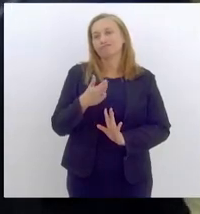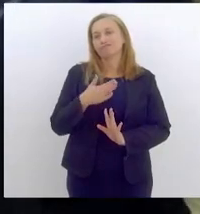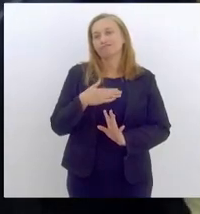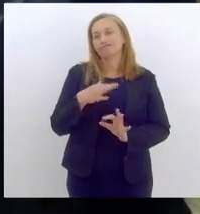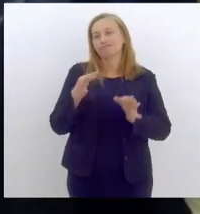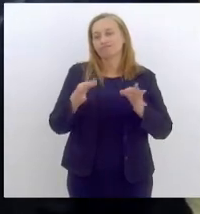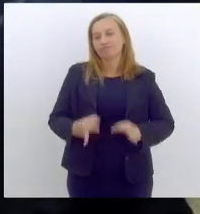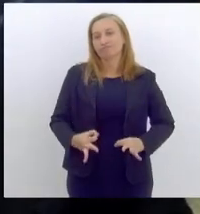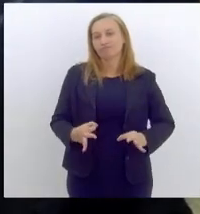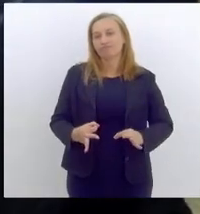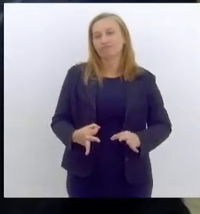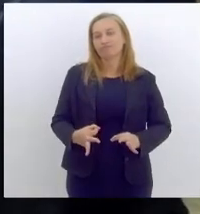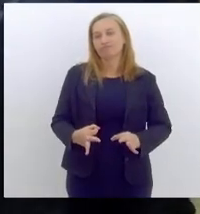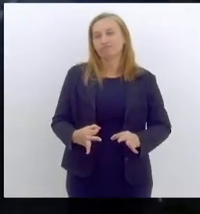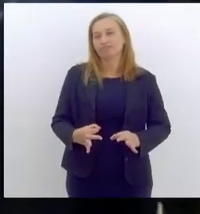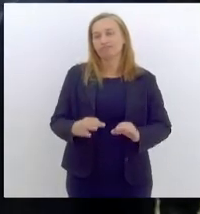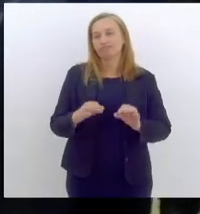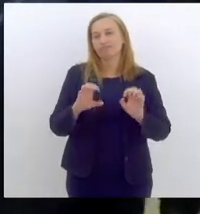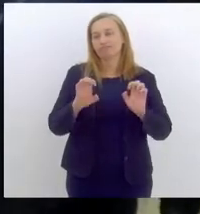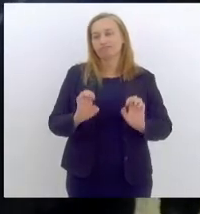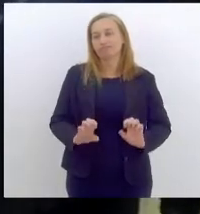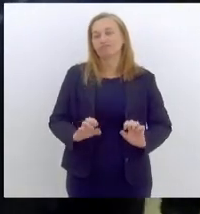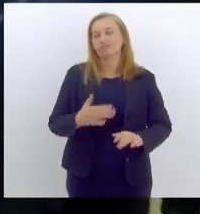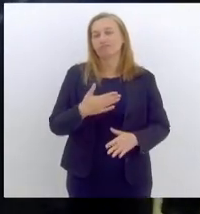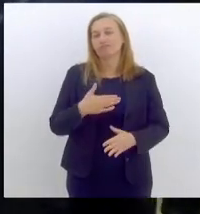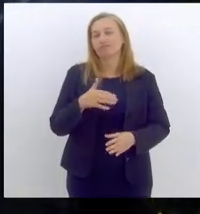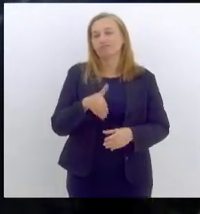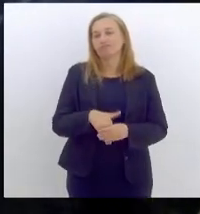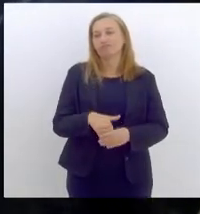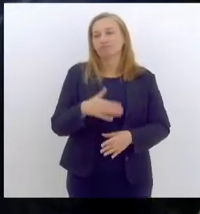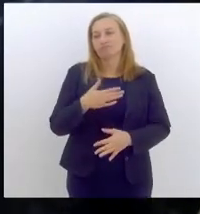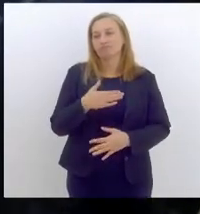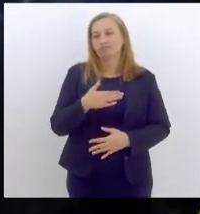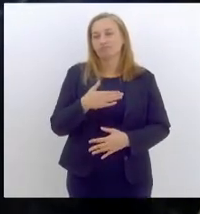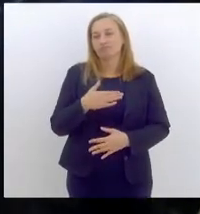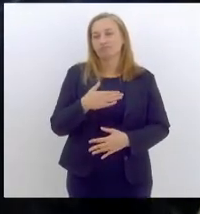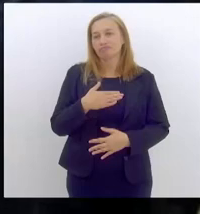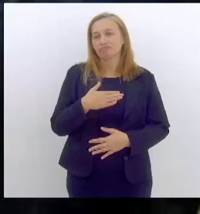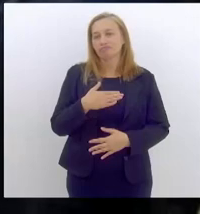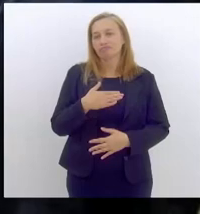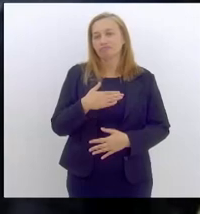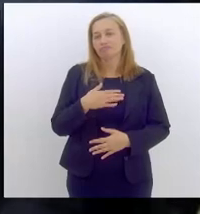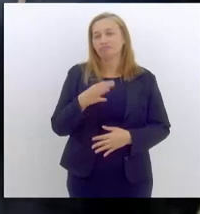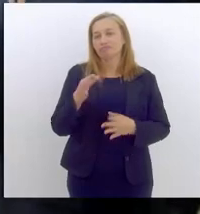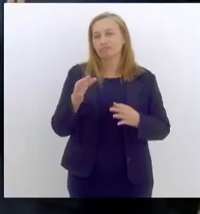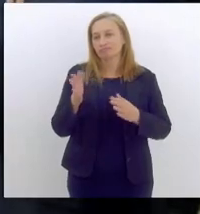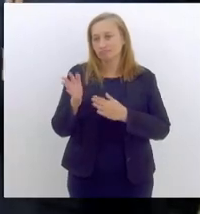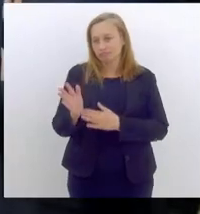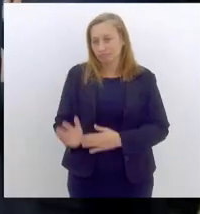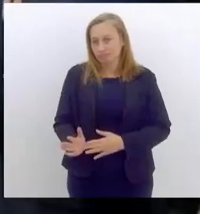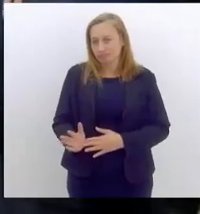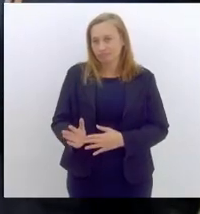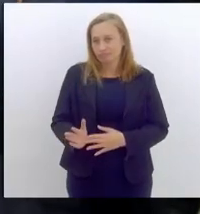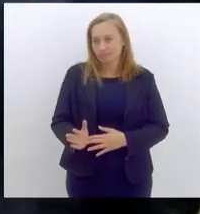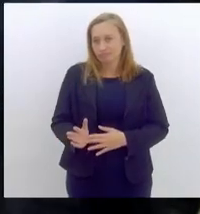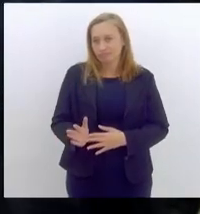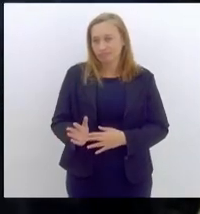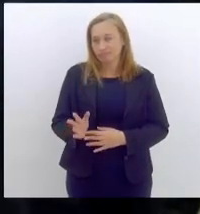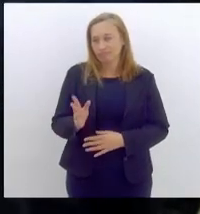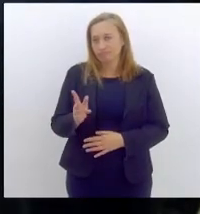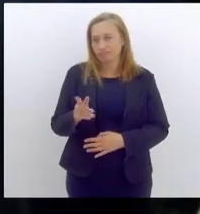a minha personalidade. O meu voto é o voto da lealdade, do